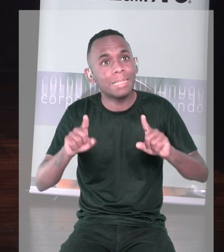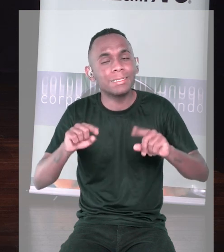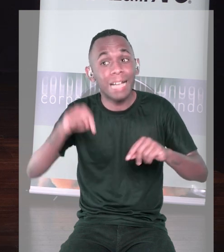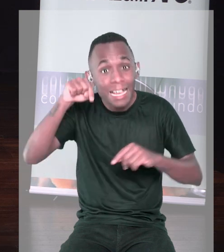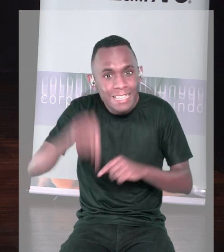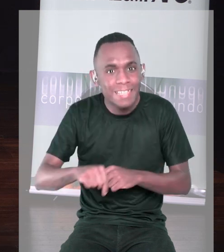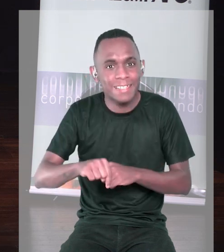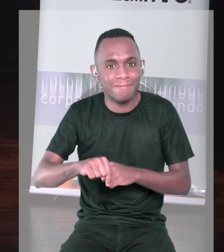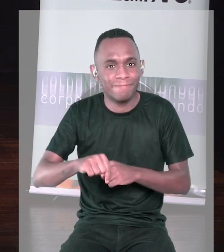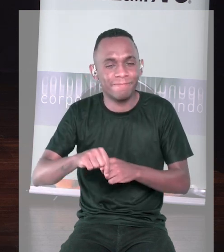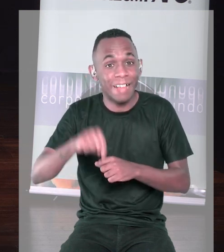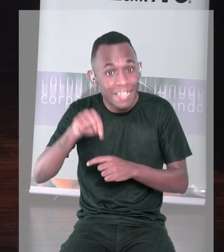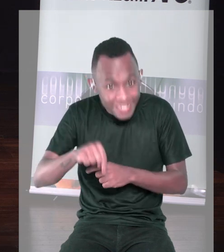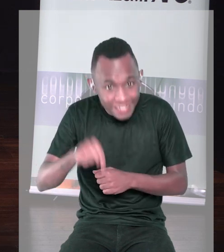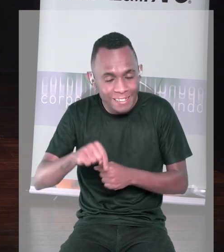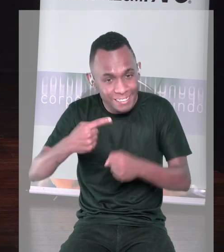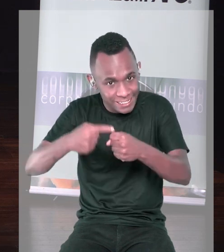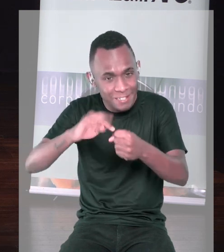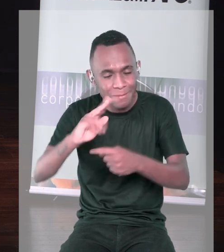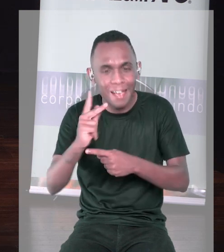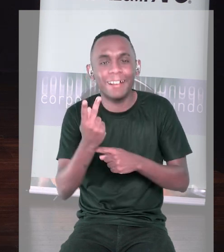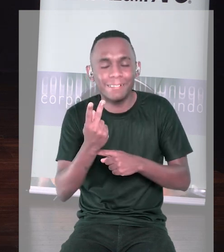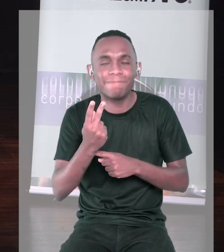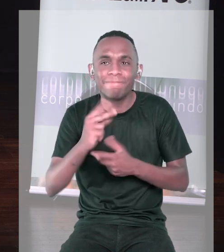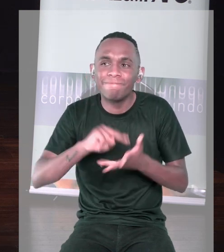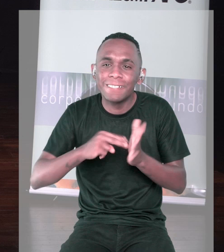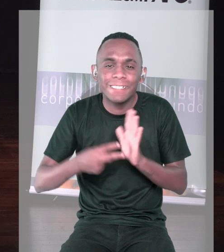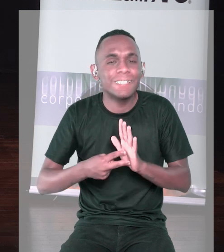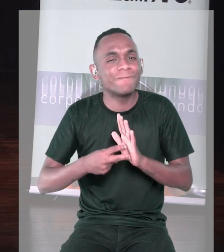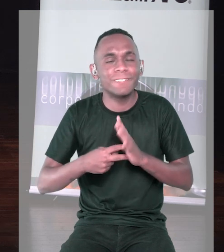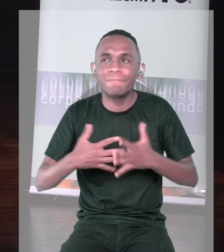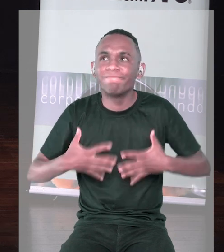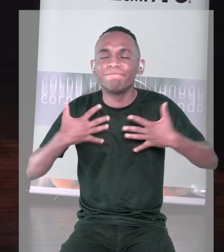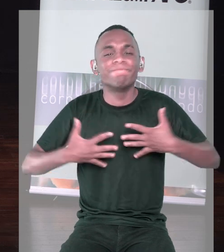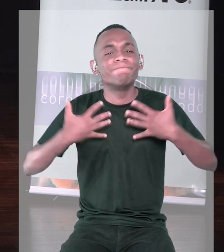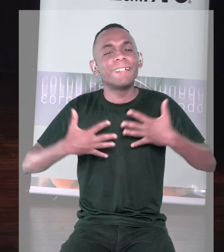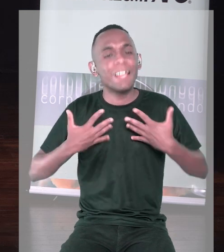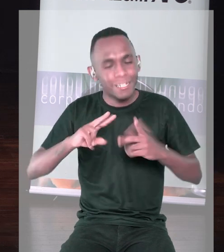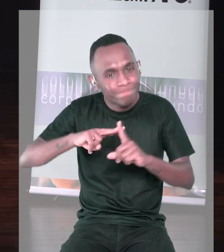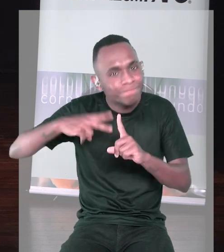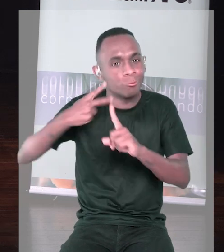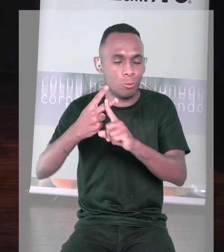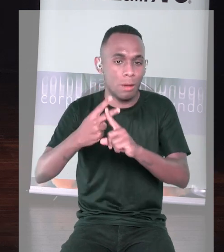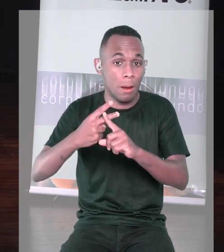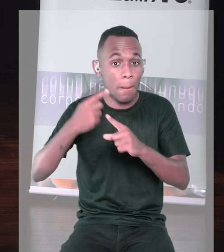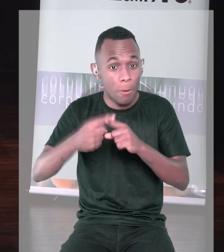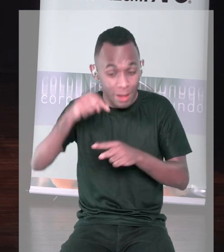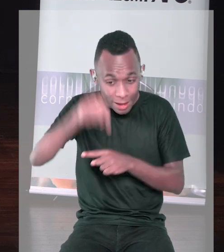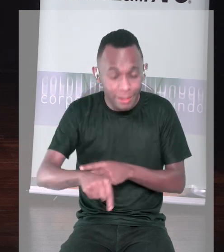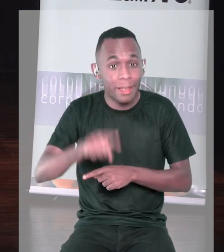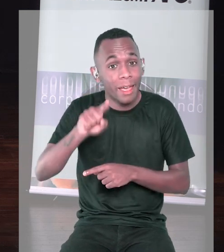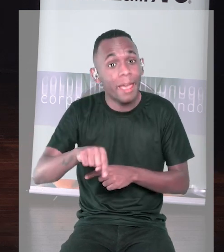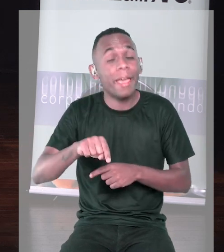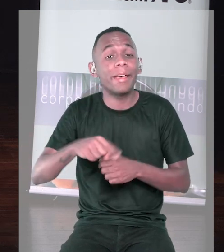ao convite dele, mas quando é aqui, aí o aqui é aqui mesmo, aqui em Belo Horizonte, é uma dupla alegria,